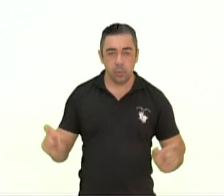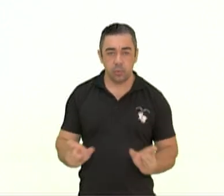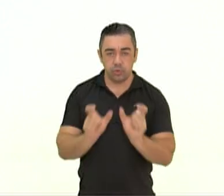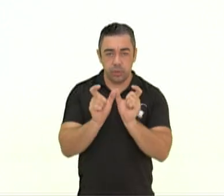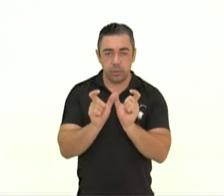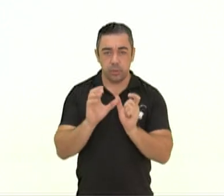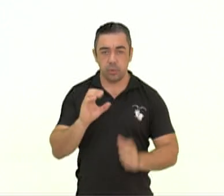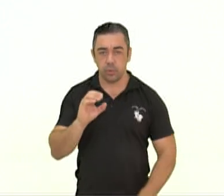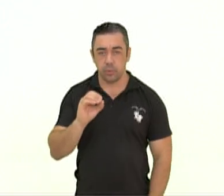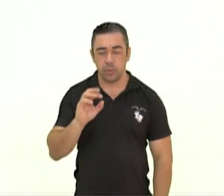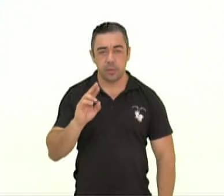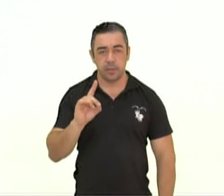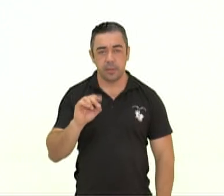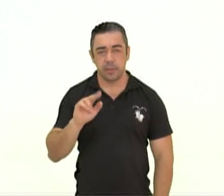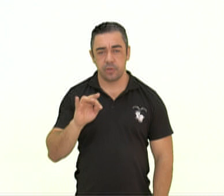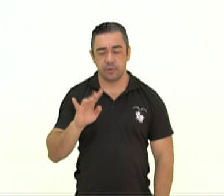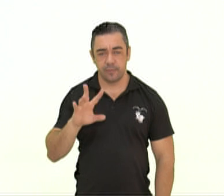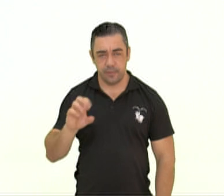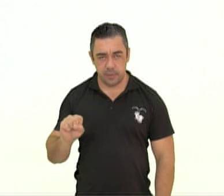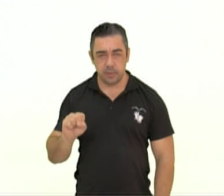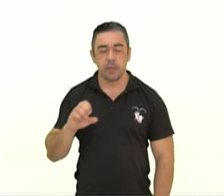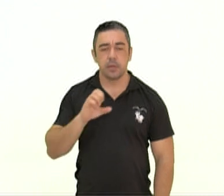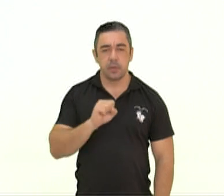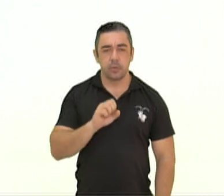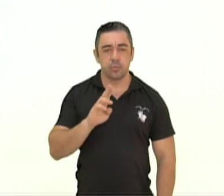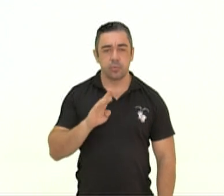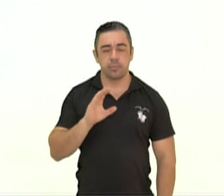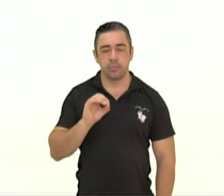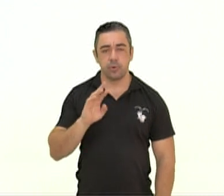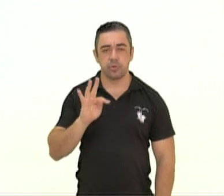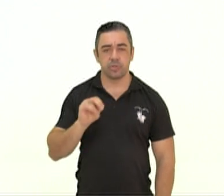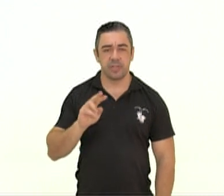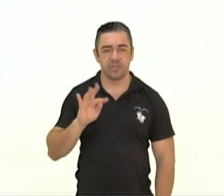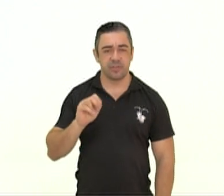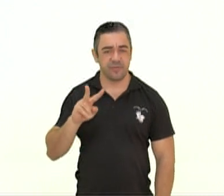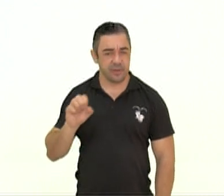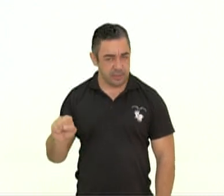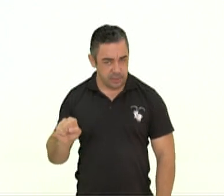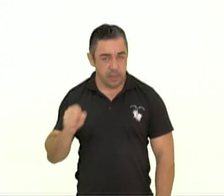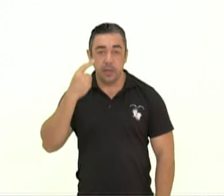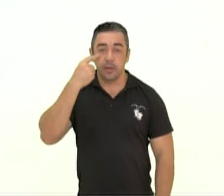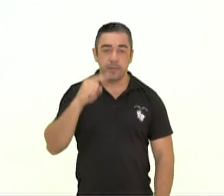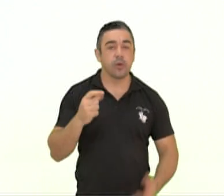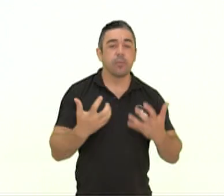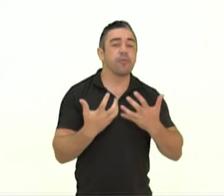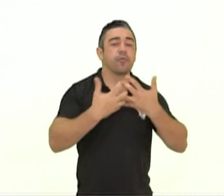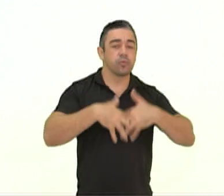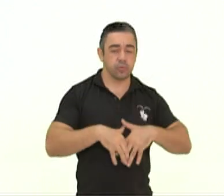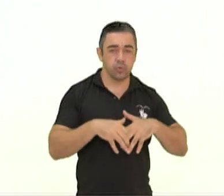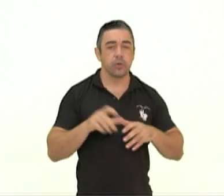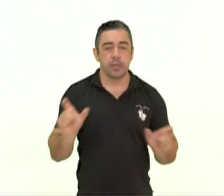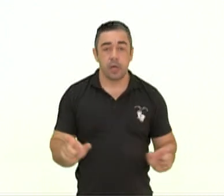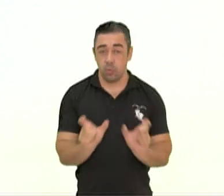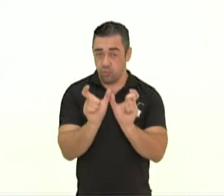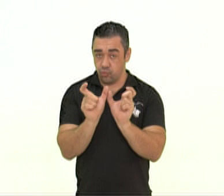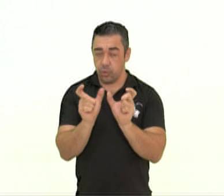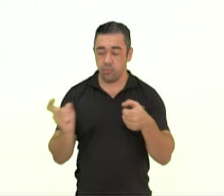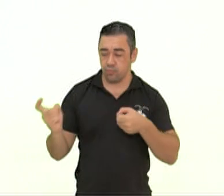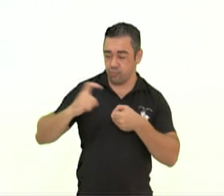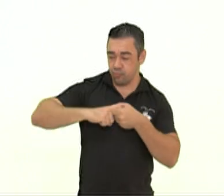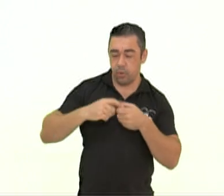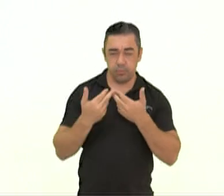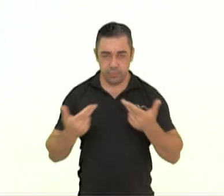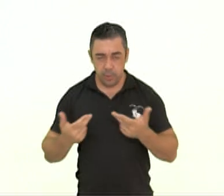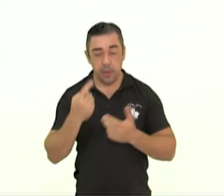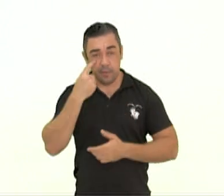conjunções coordenativas e subordinativas, analisar a função desempenhada por essas conjunções nos